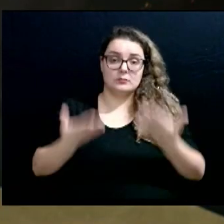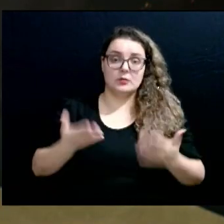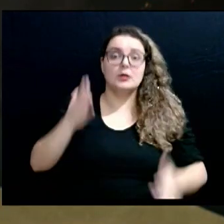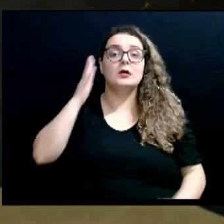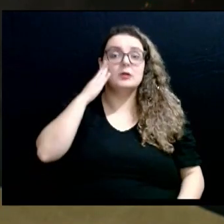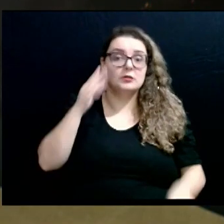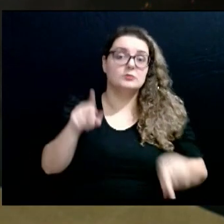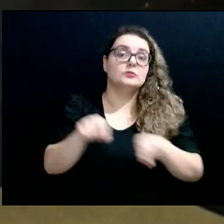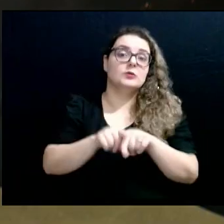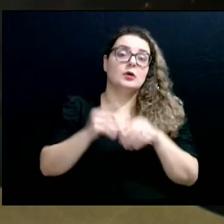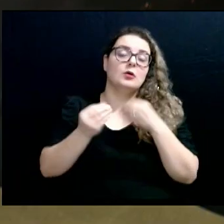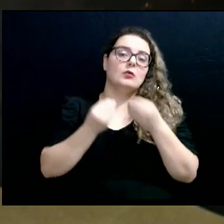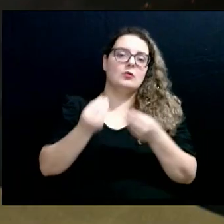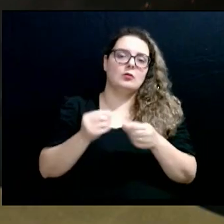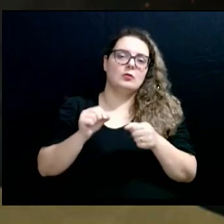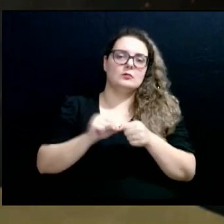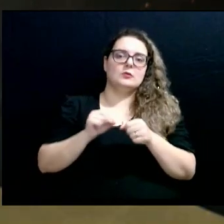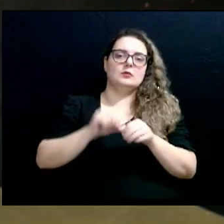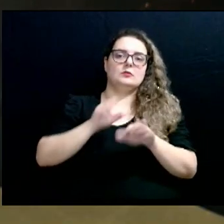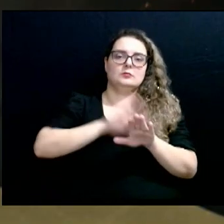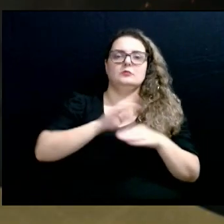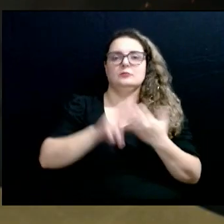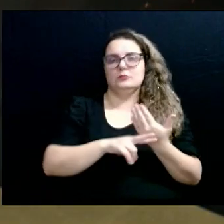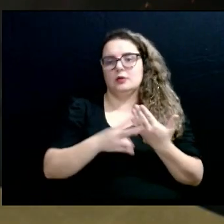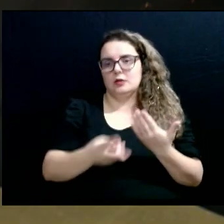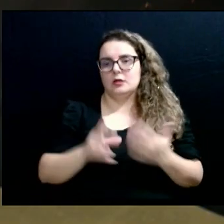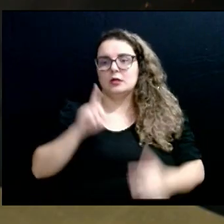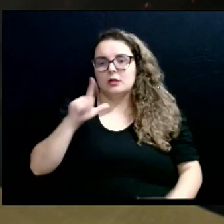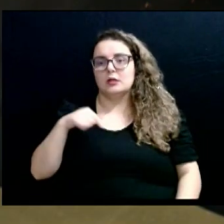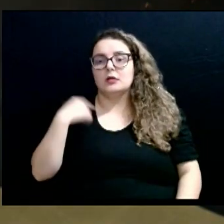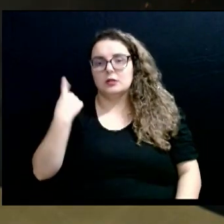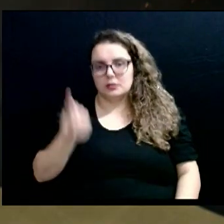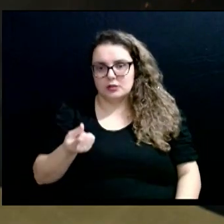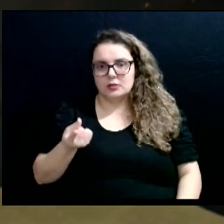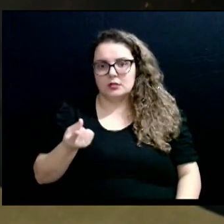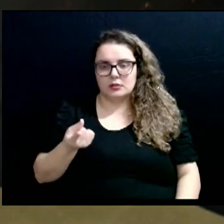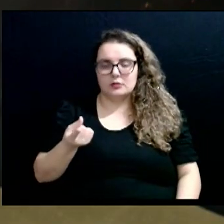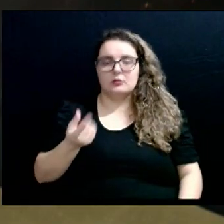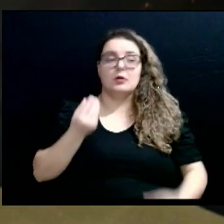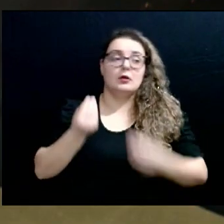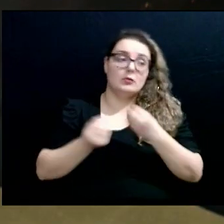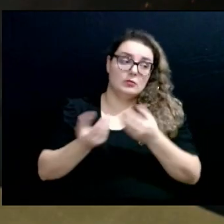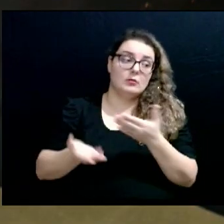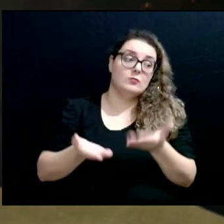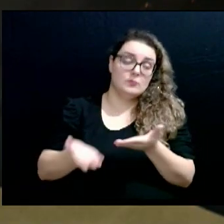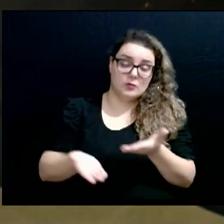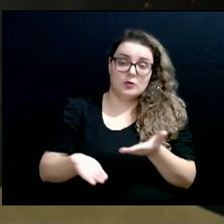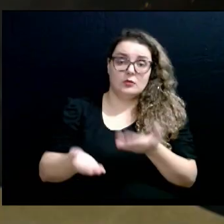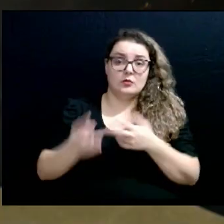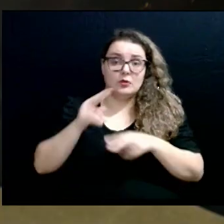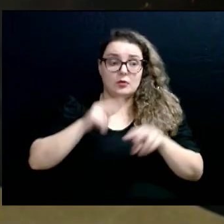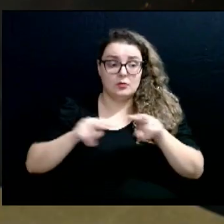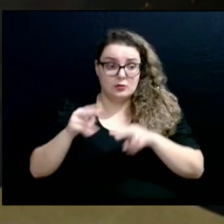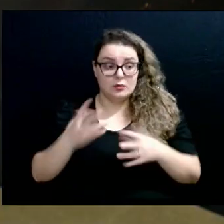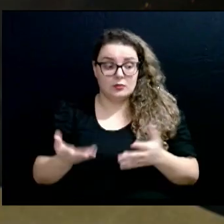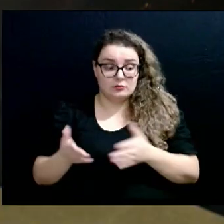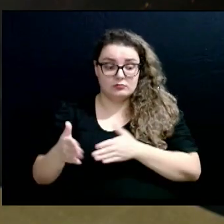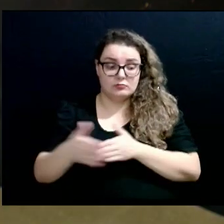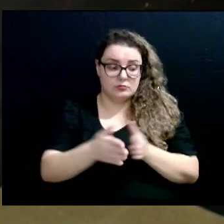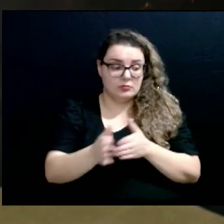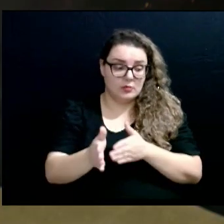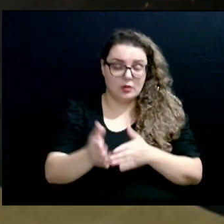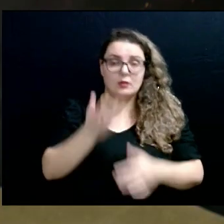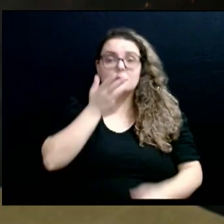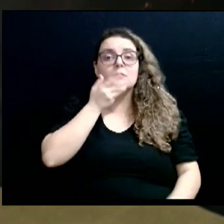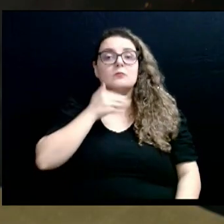como devemos agir. E depois, no pós, né, como é que a gente deve ter o olhar direcionado para essa criança